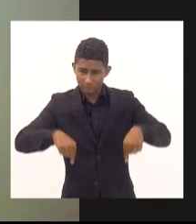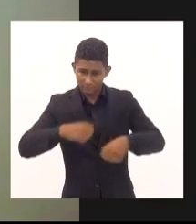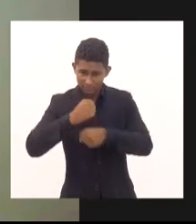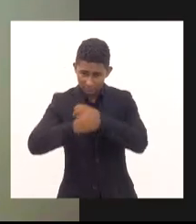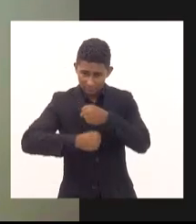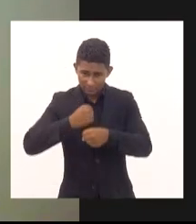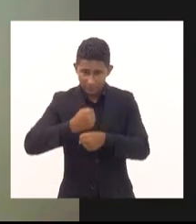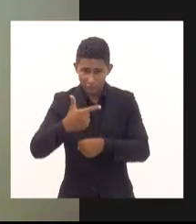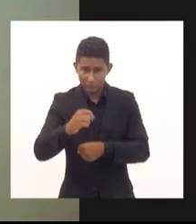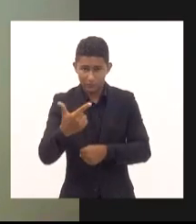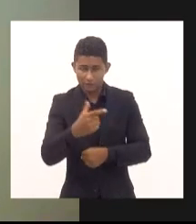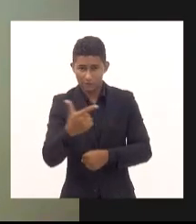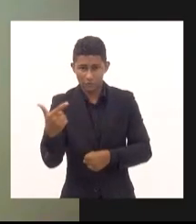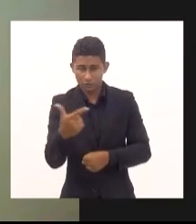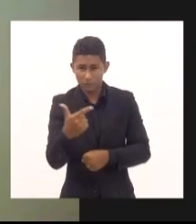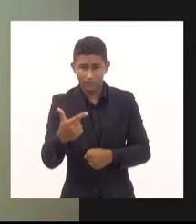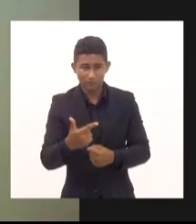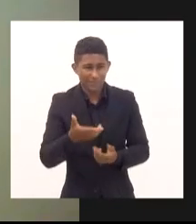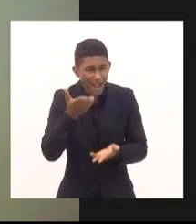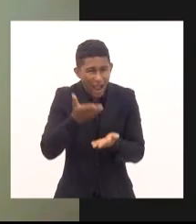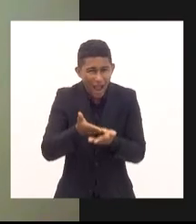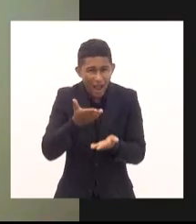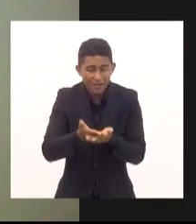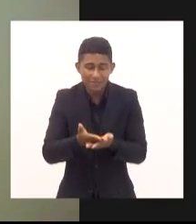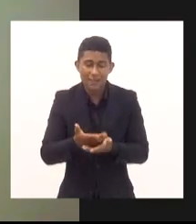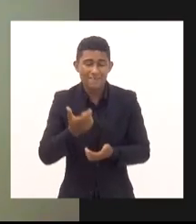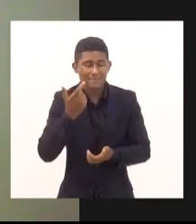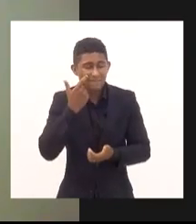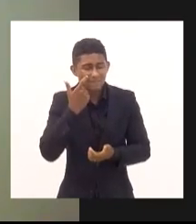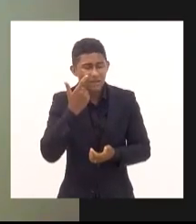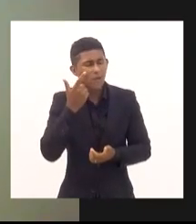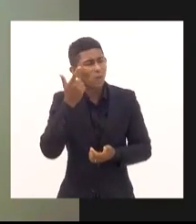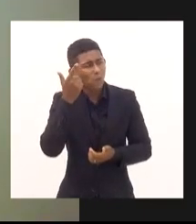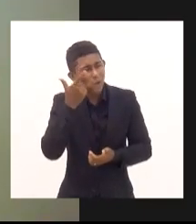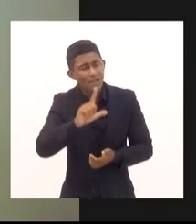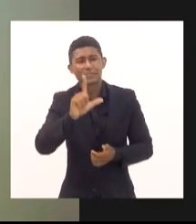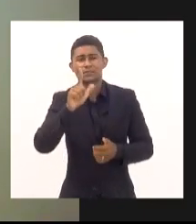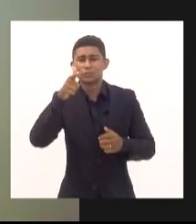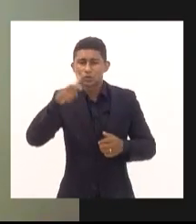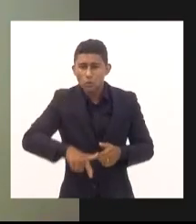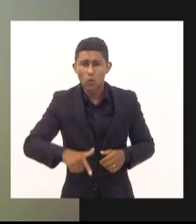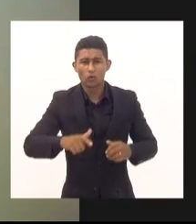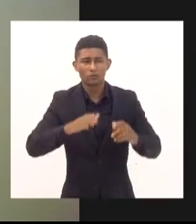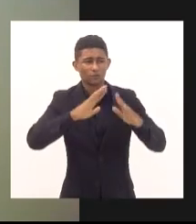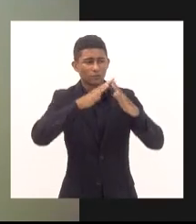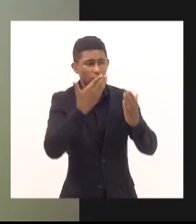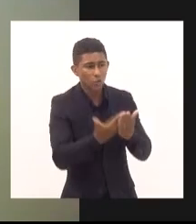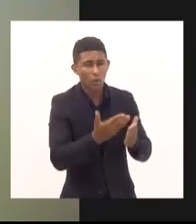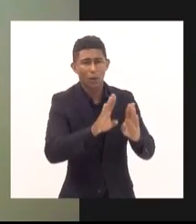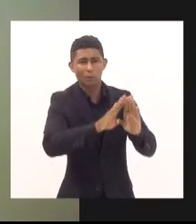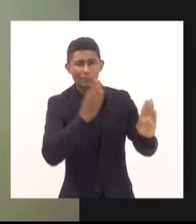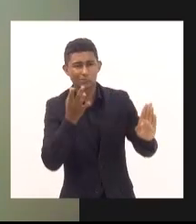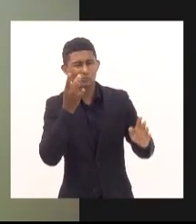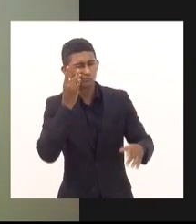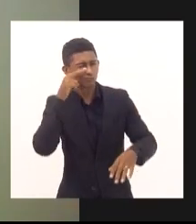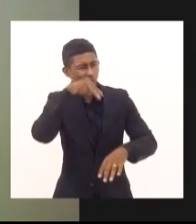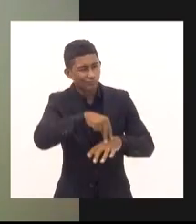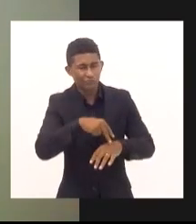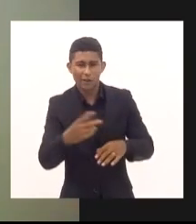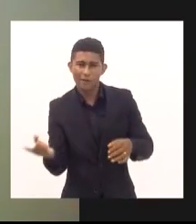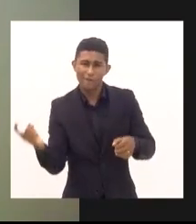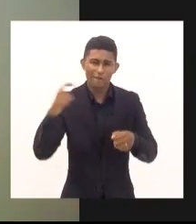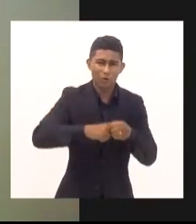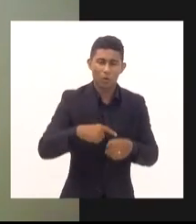esse ano letivo seja um ano de recomeço, um ano de retomada da aprendizagem,